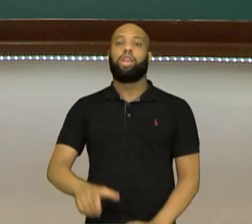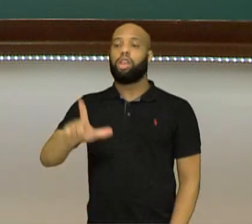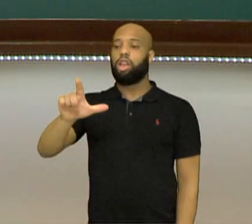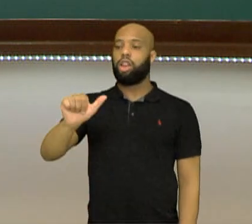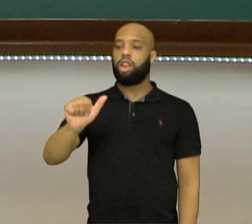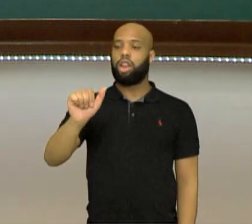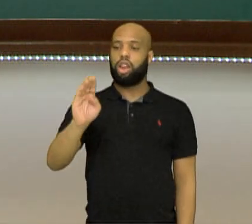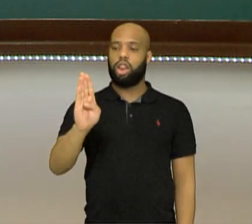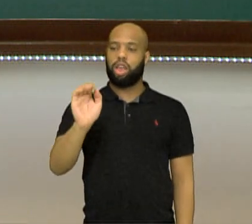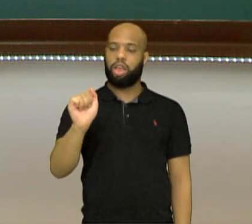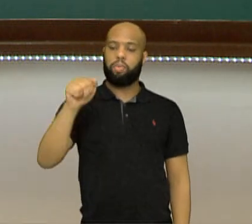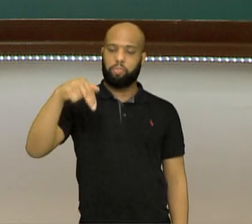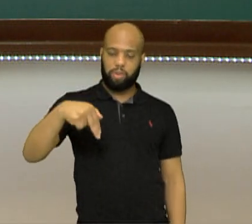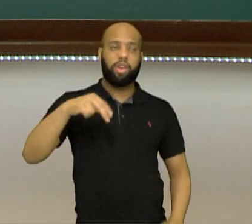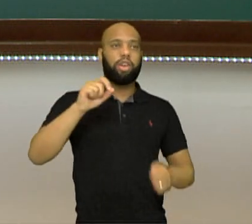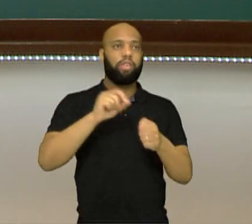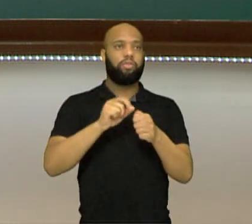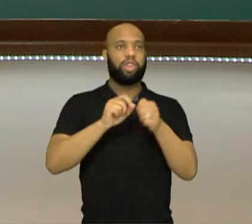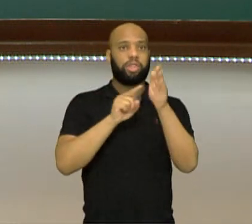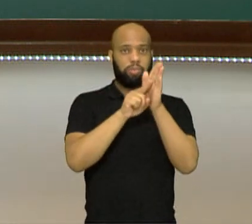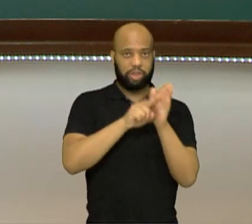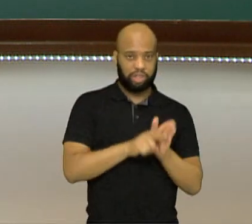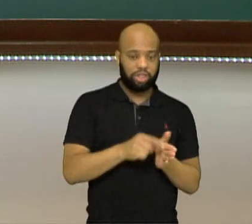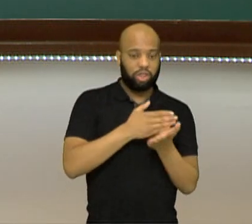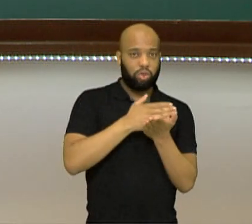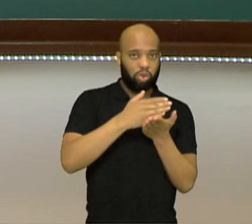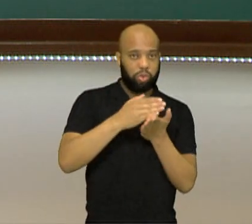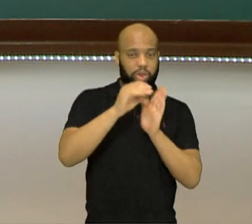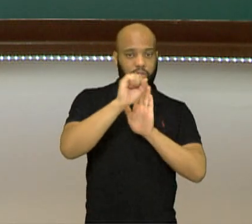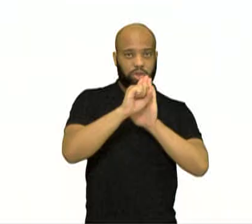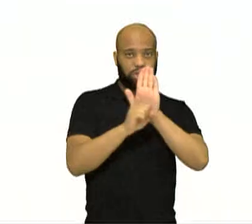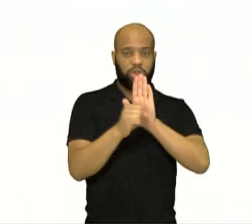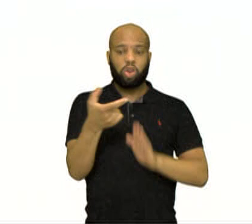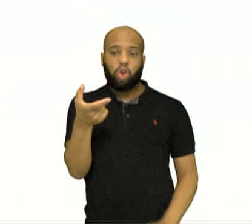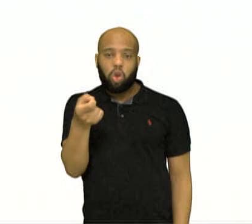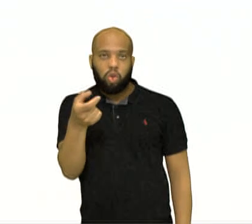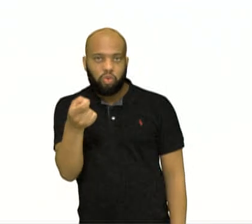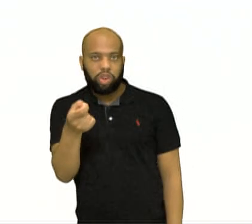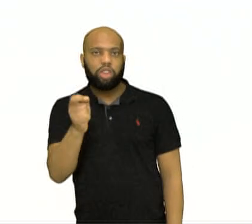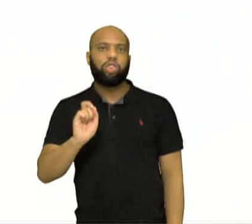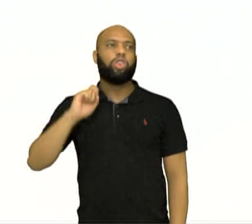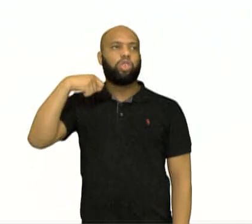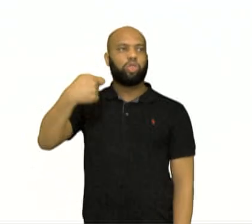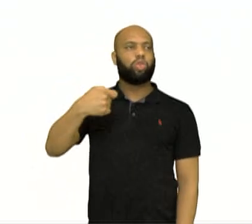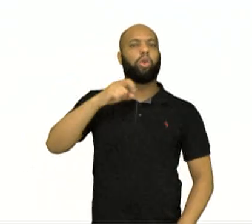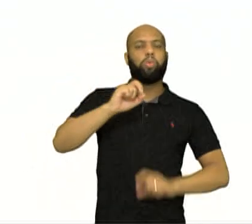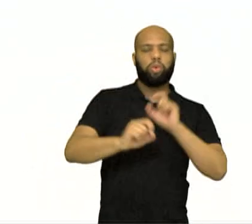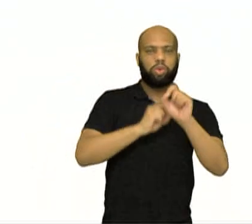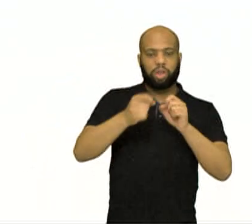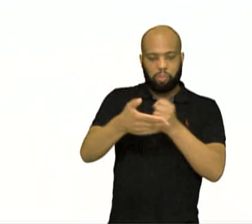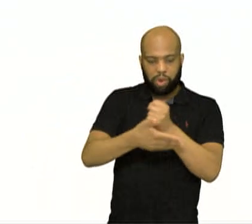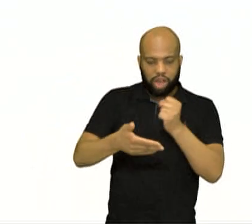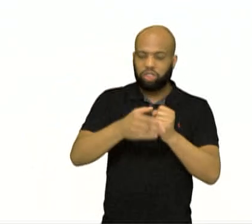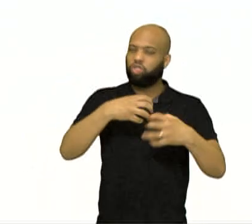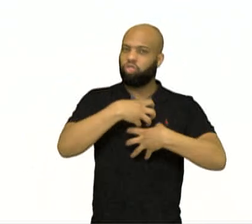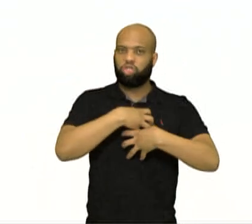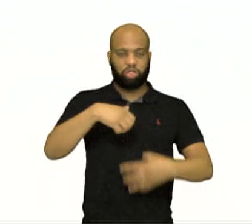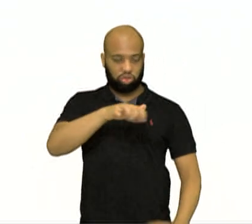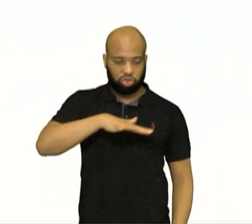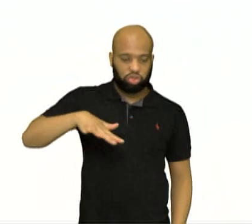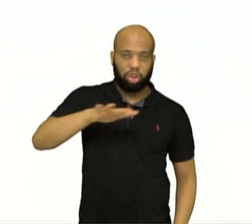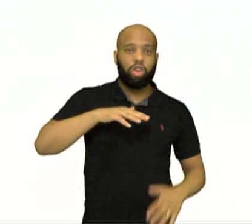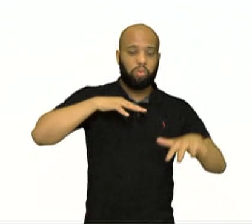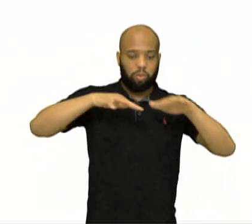Rudolf Laban, ao realizar suas pesquisas no início do século XX, referentes aos princípios gerais do movimento e suas possibilidades